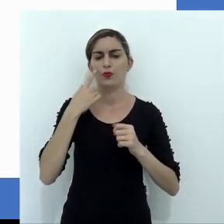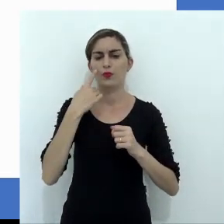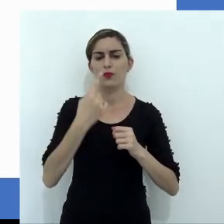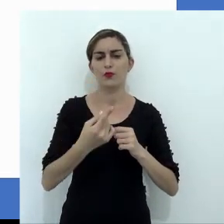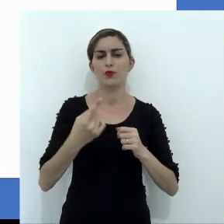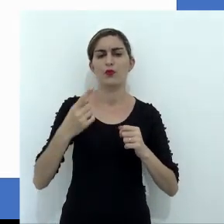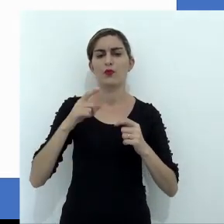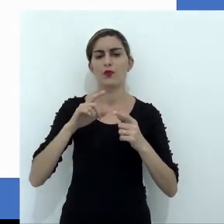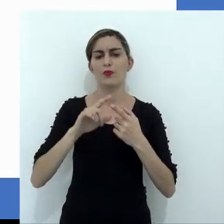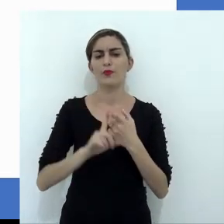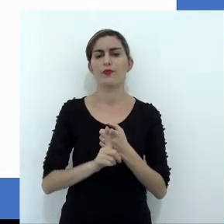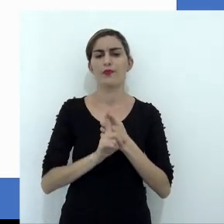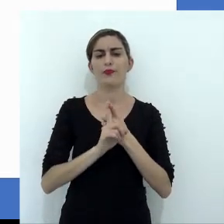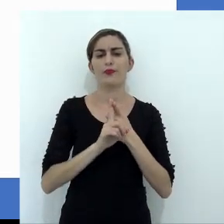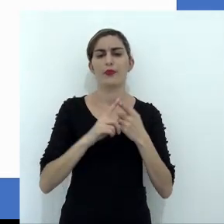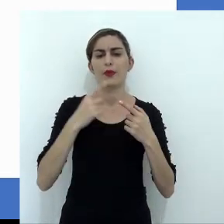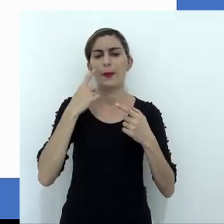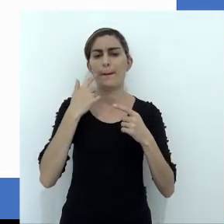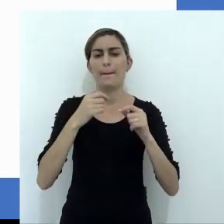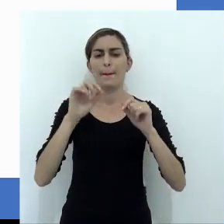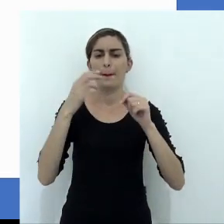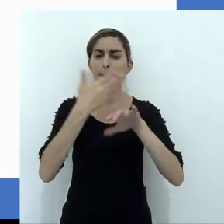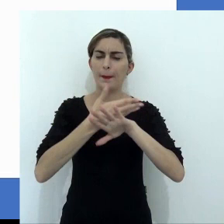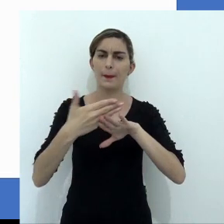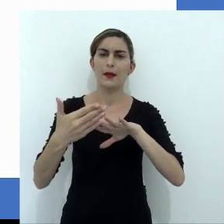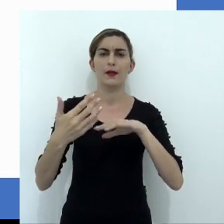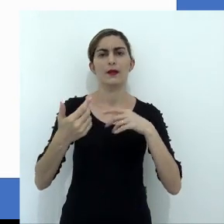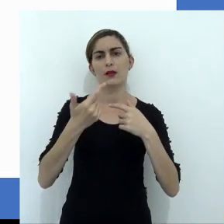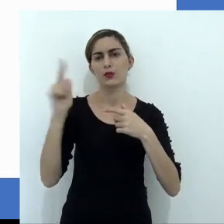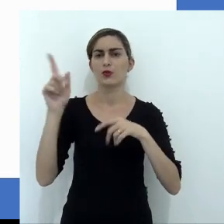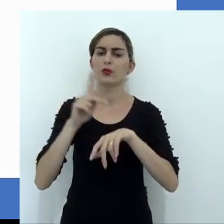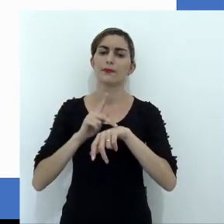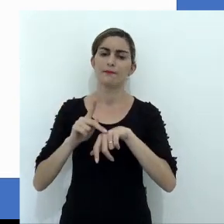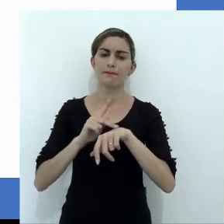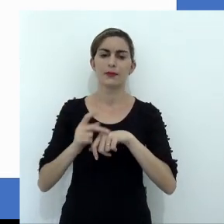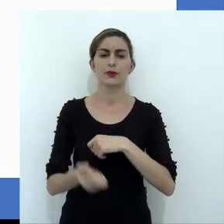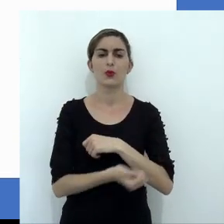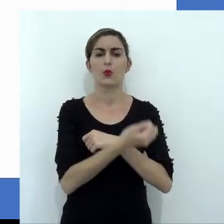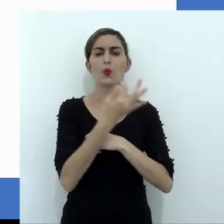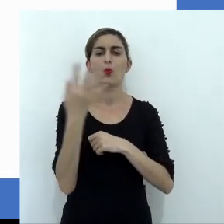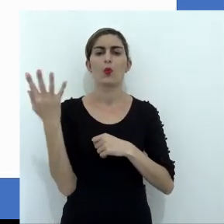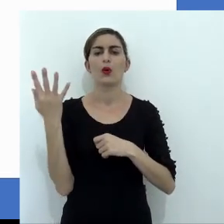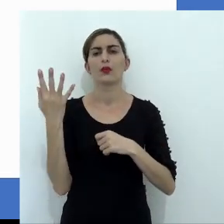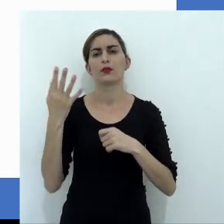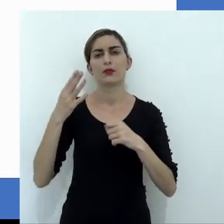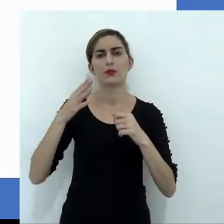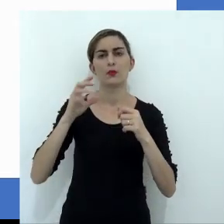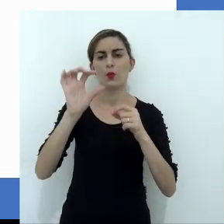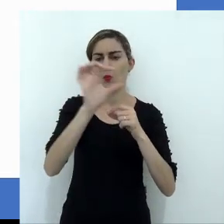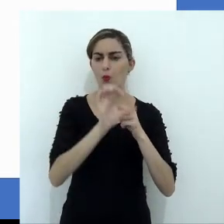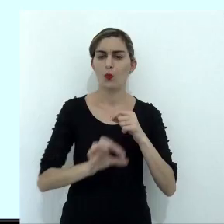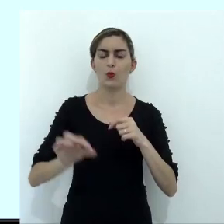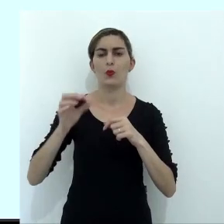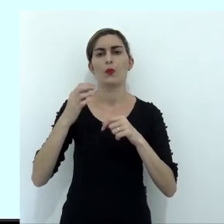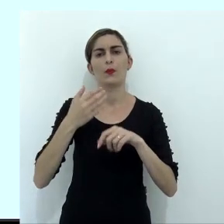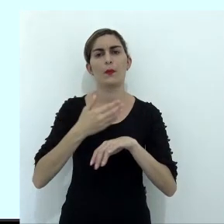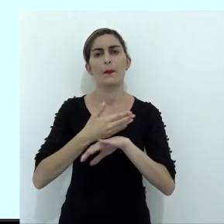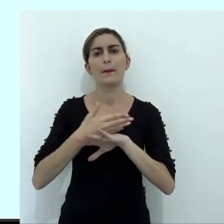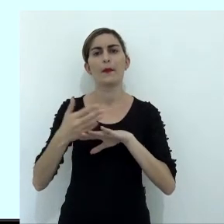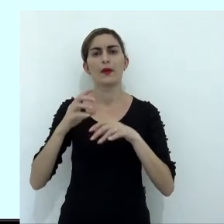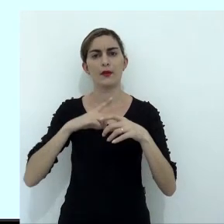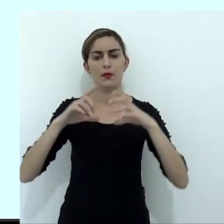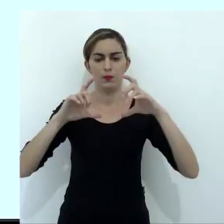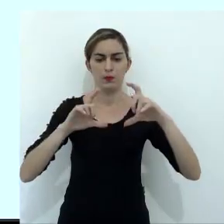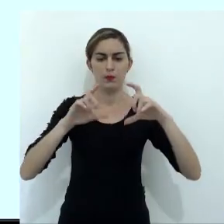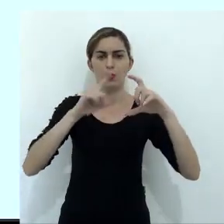Destas, 3/4 são brancas e as demais são pretas. Quantas bolinhas brancas existem na urna? Então vamos lá, olha o que a